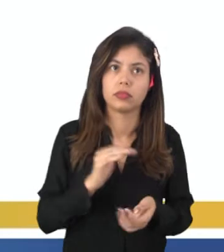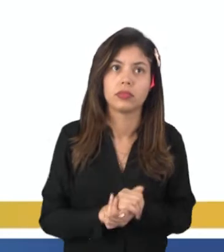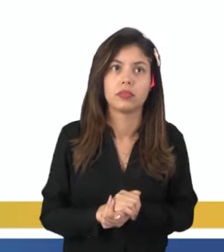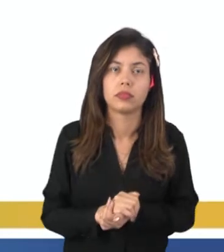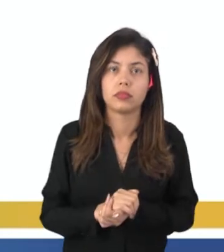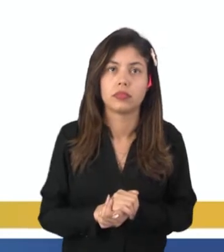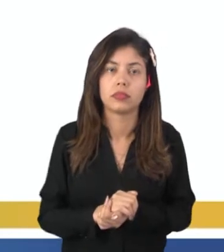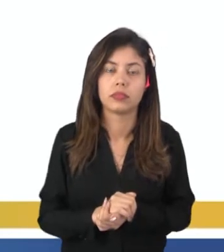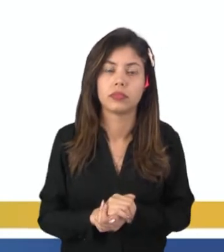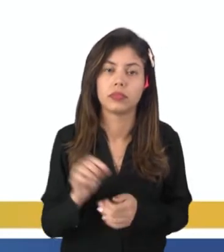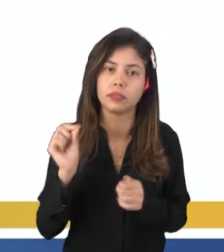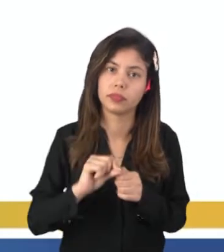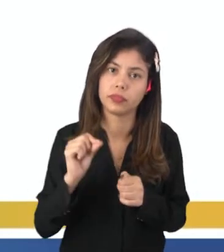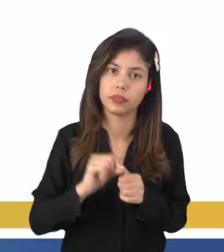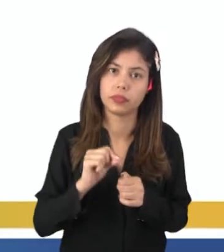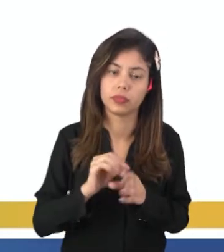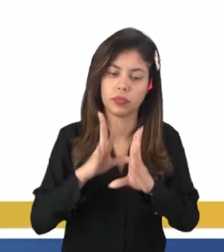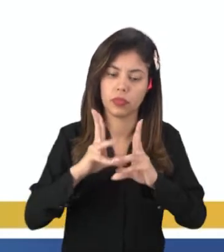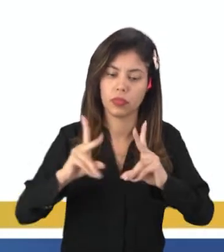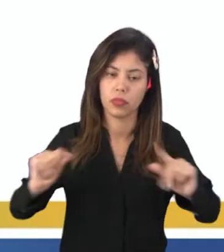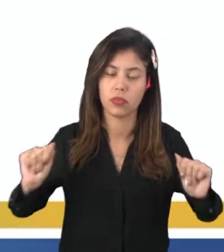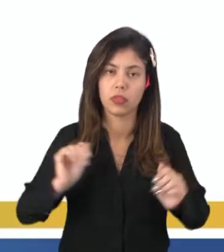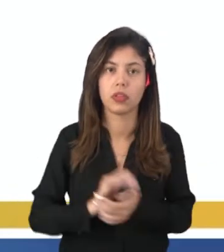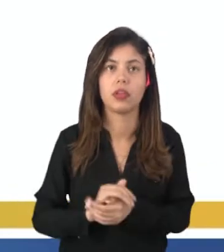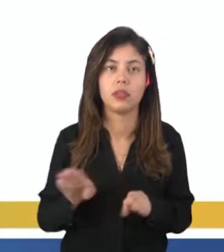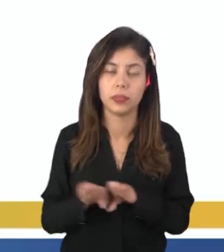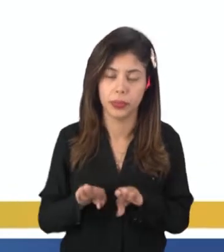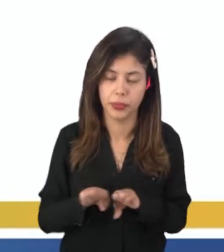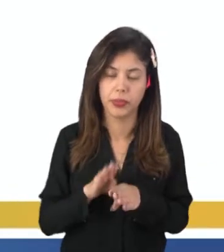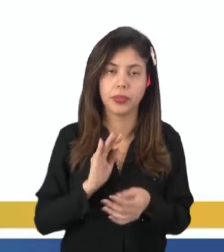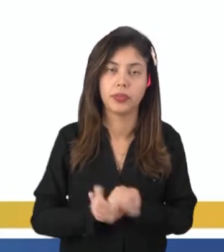para fazer a trituração do trigo, a moenda, né?